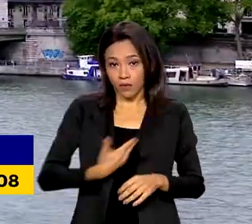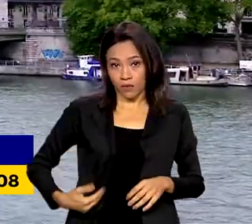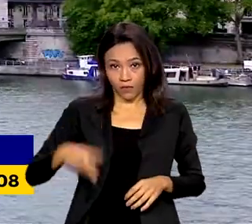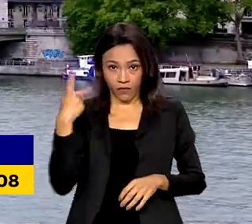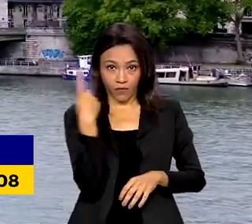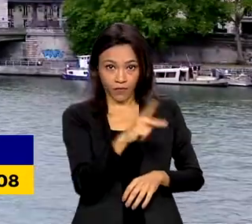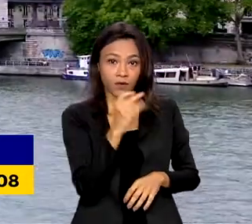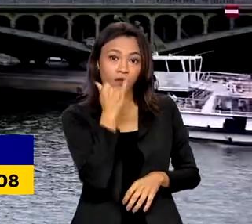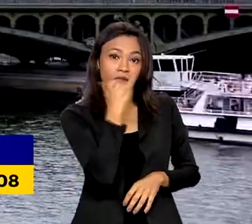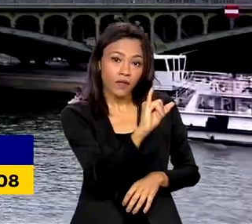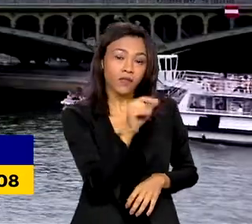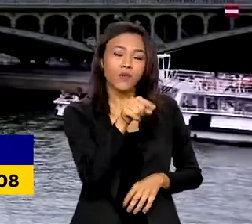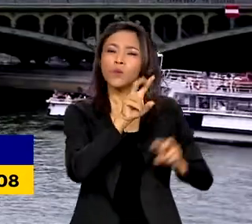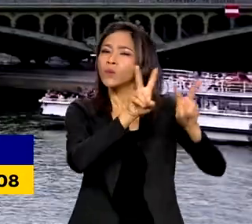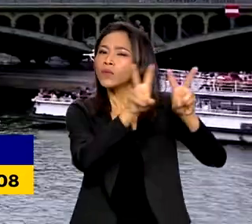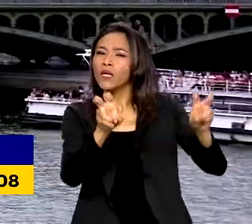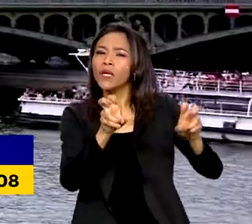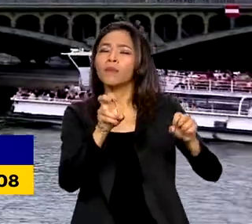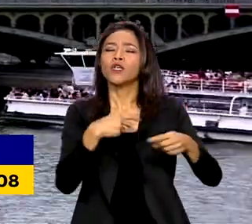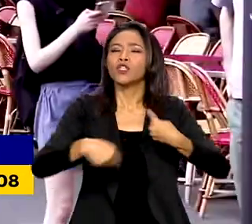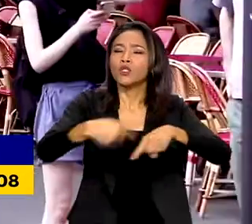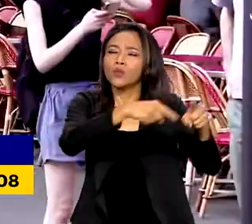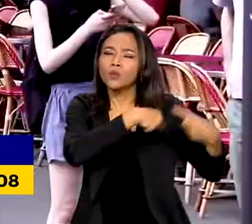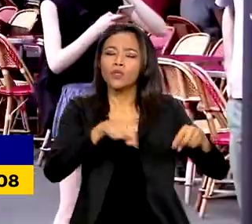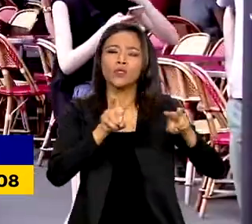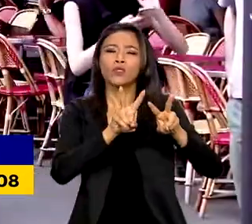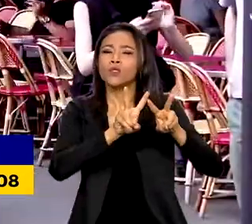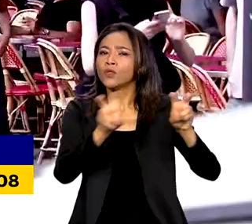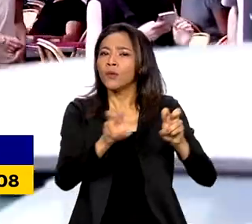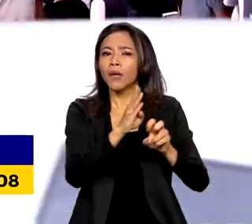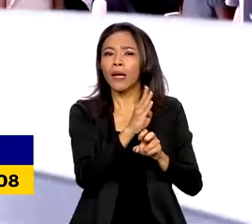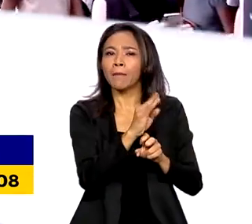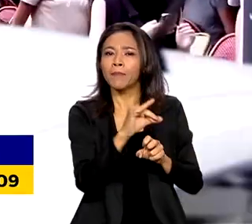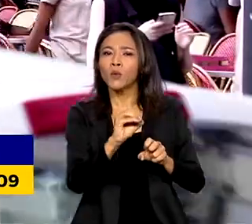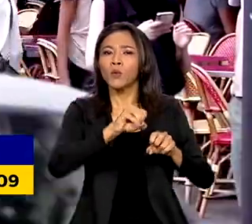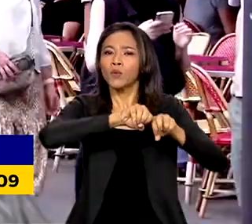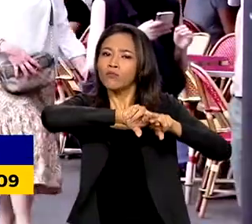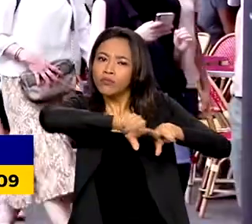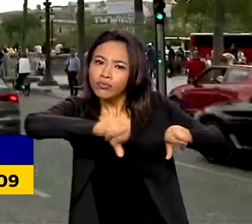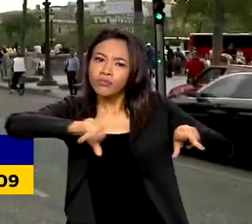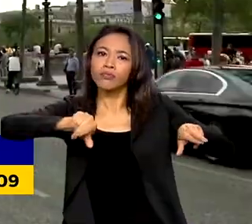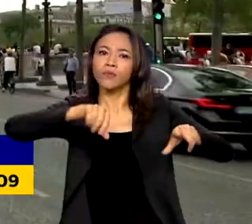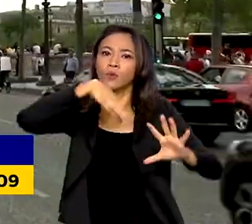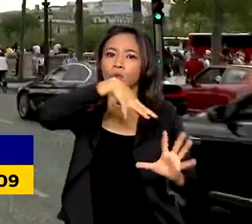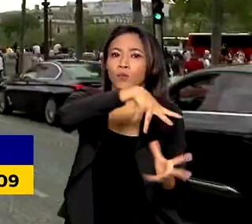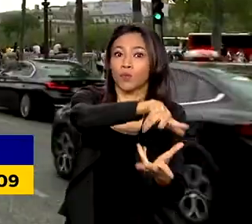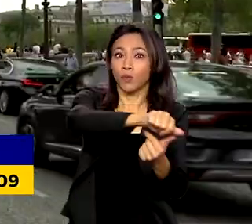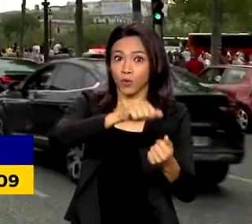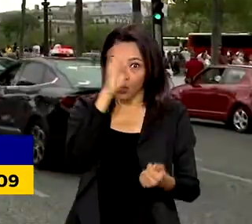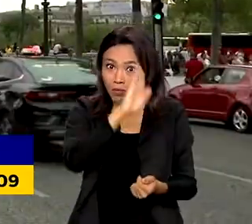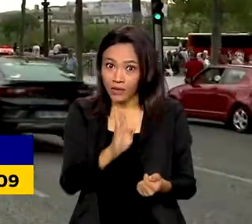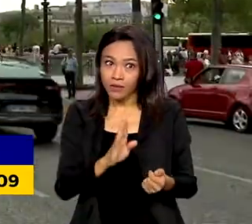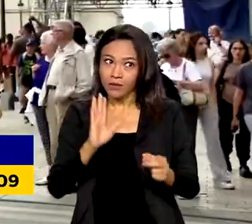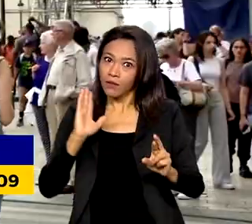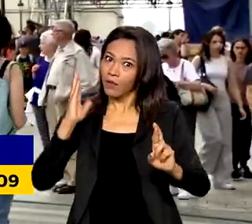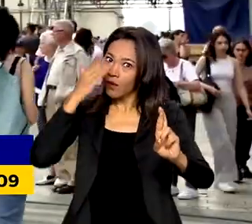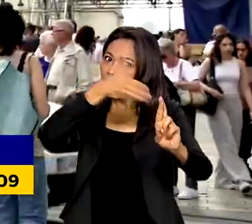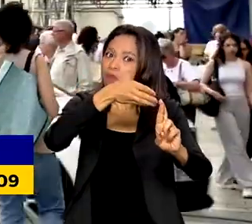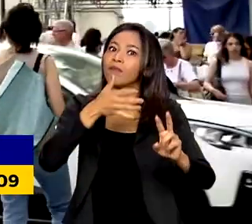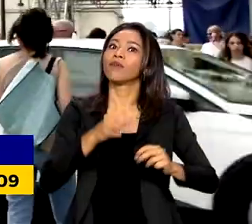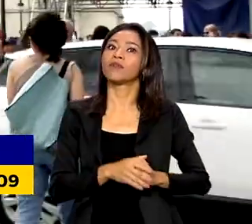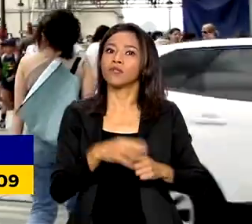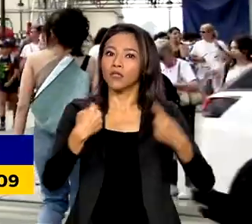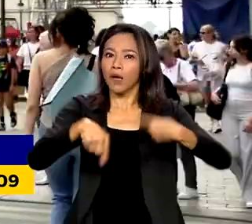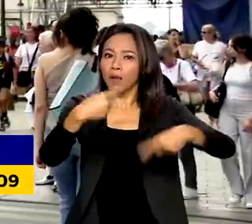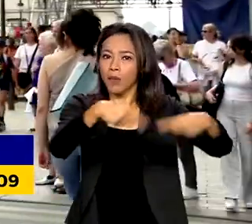vai discutir a preservação da biodiversidade do planeta. E o Brasil tem papel central neste debate. O presidente